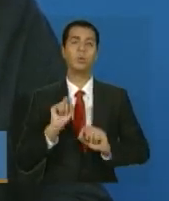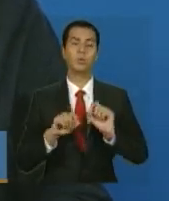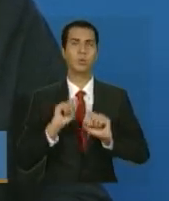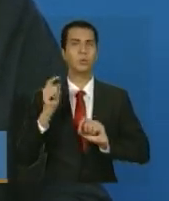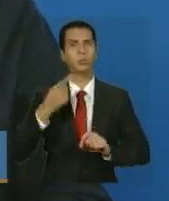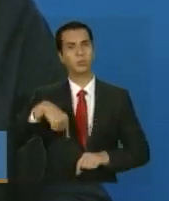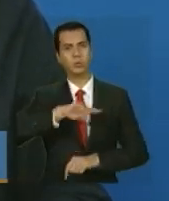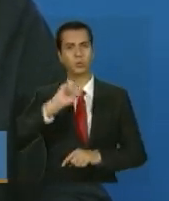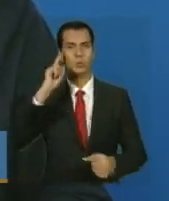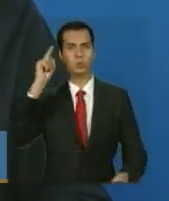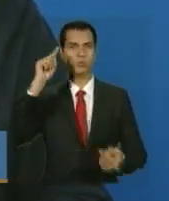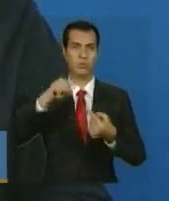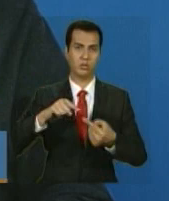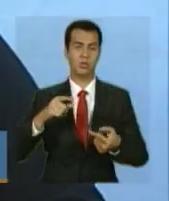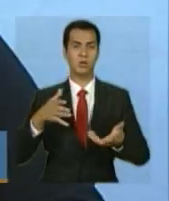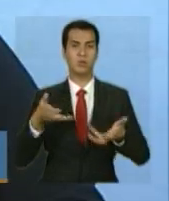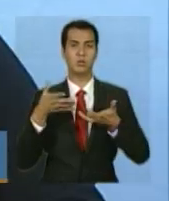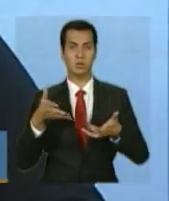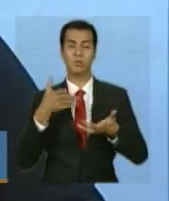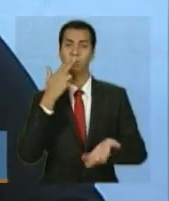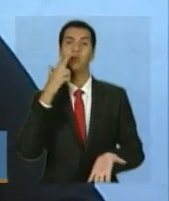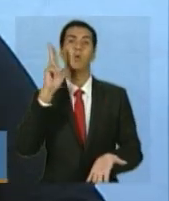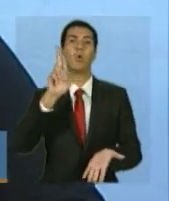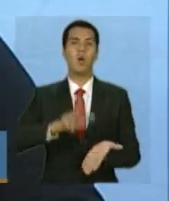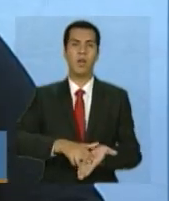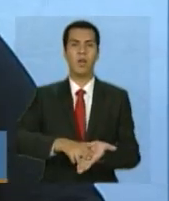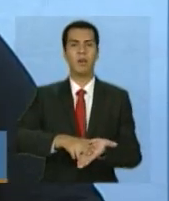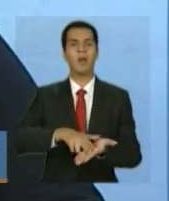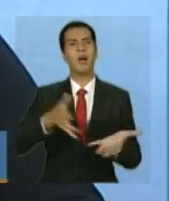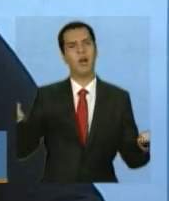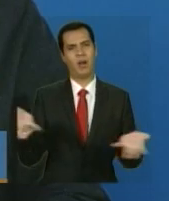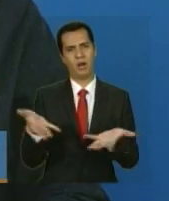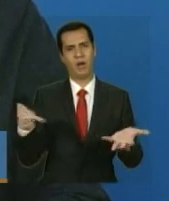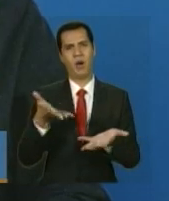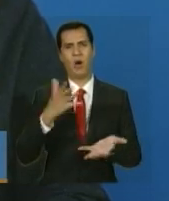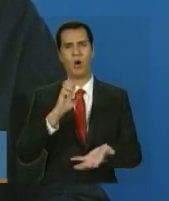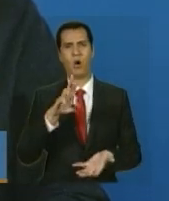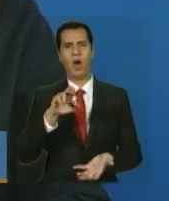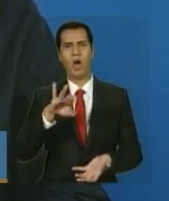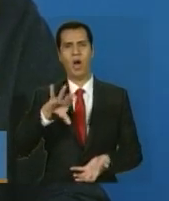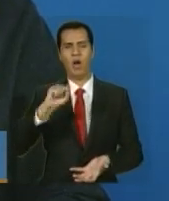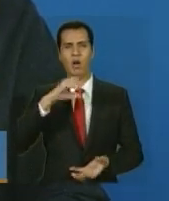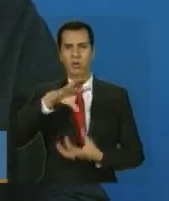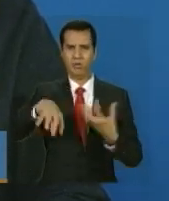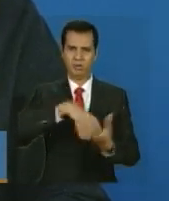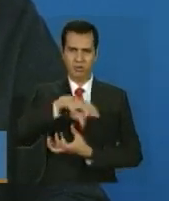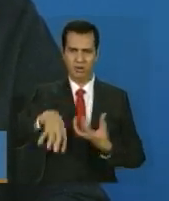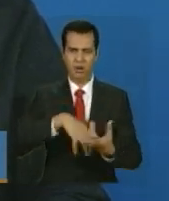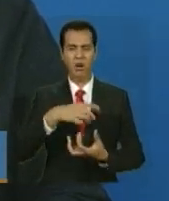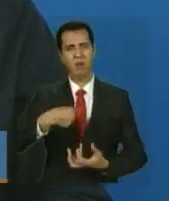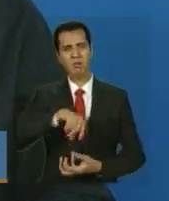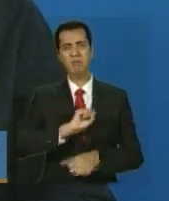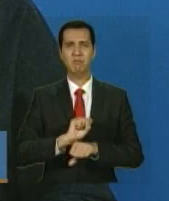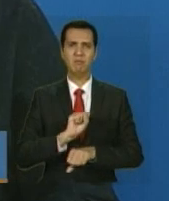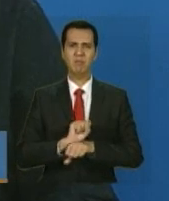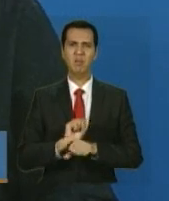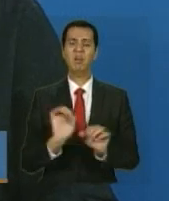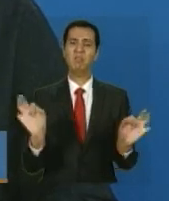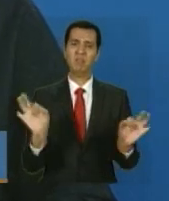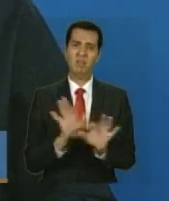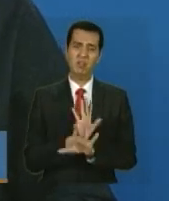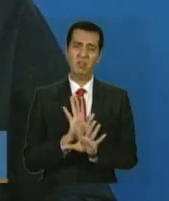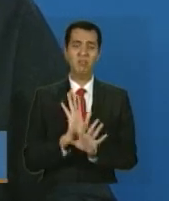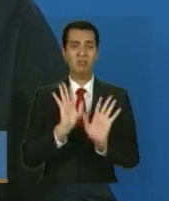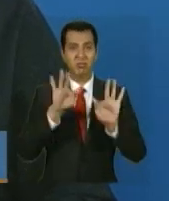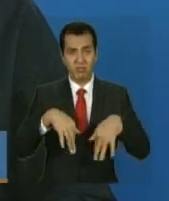seja, estamos esperando agora a greve dos Correios, né, o fim, para que a gente possa encaminhar para todos os municípios essa